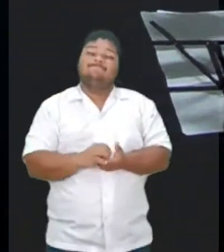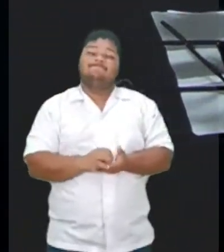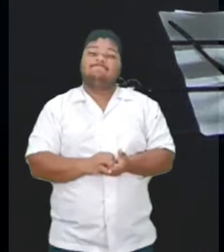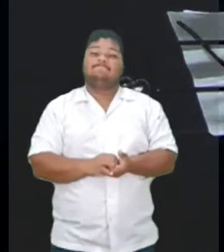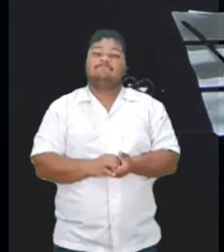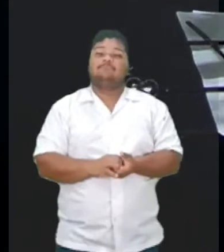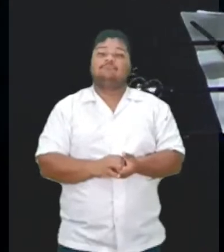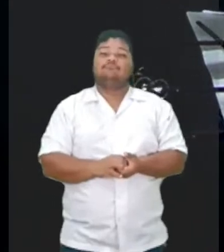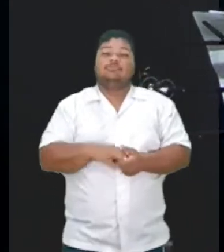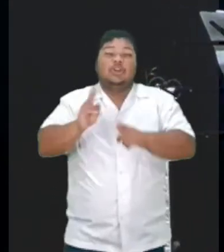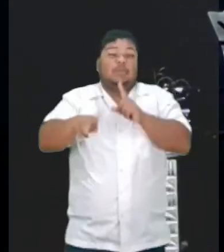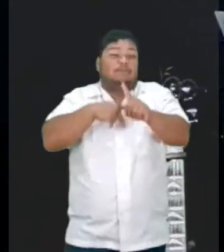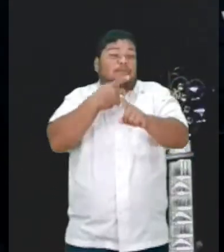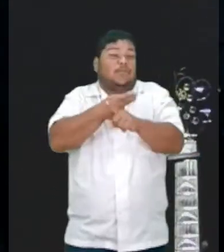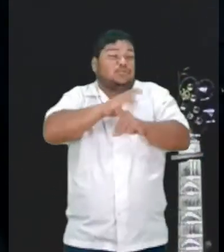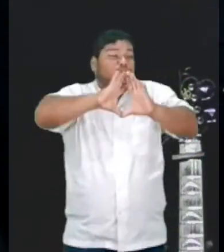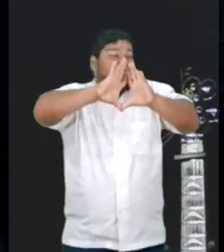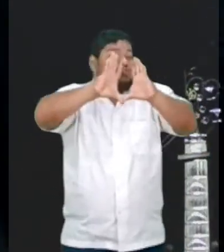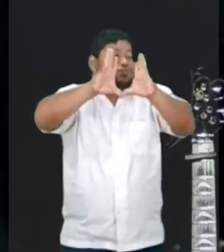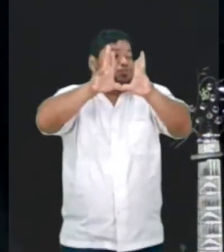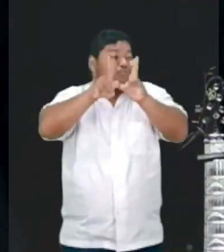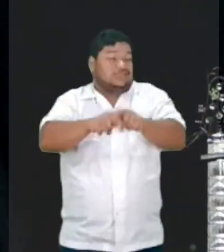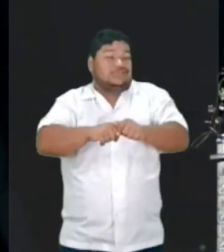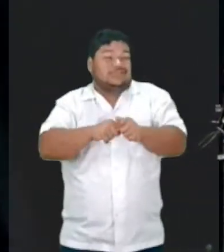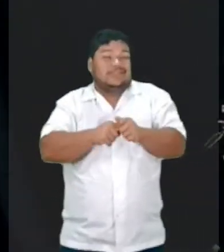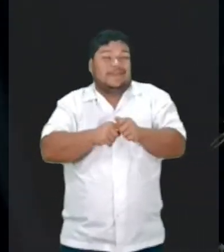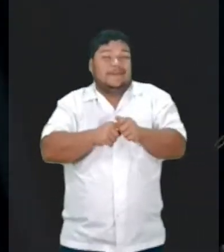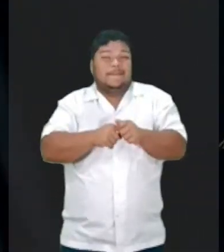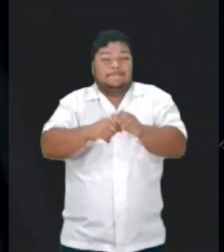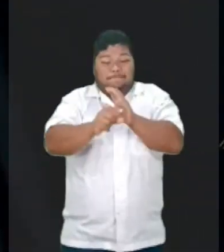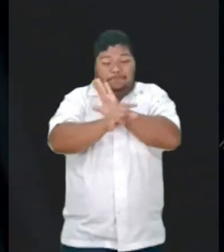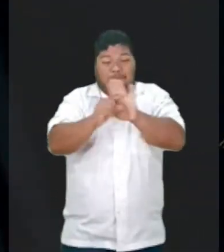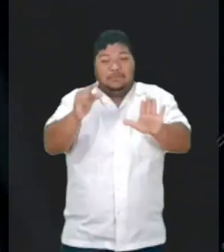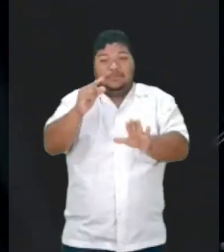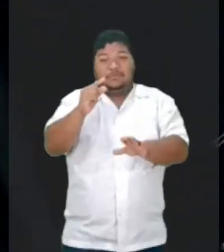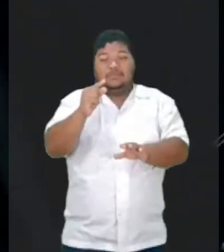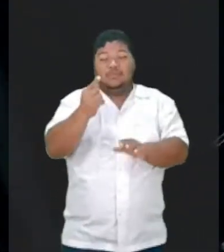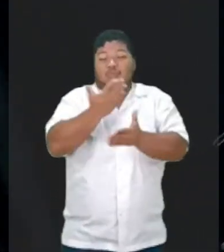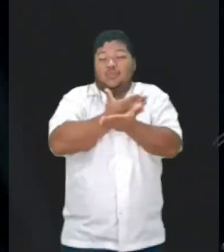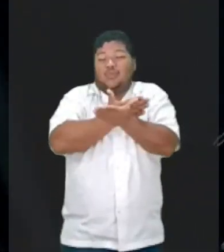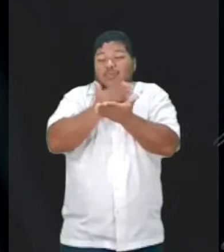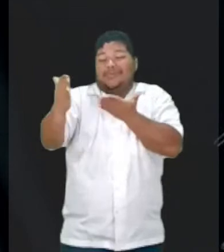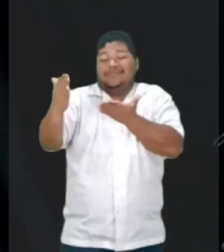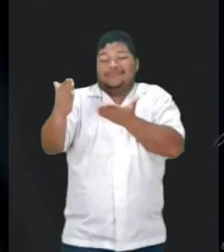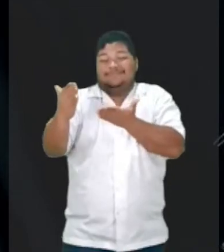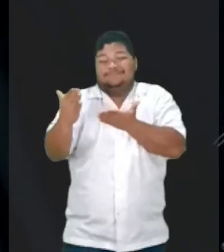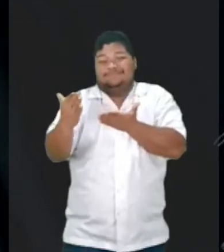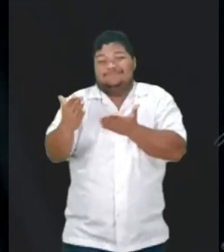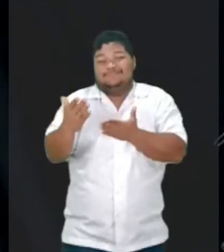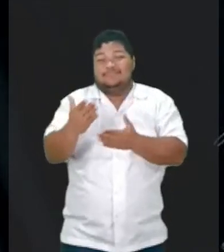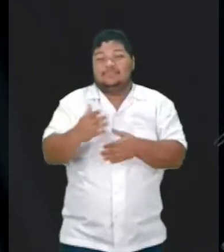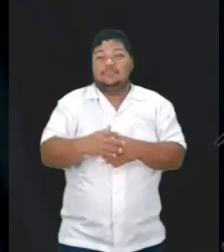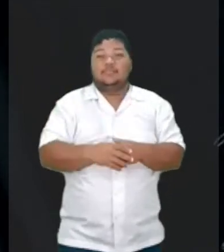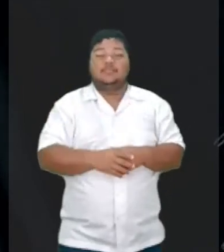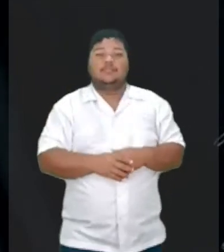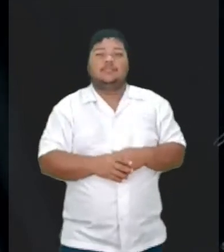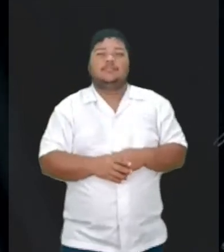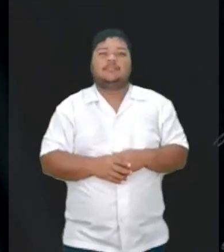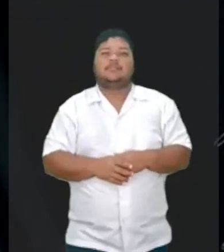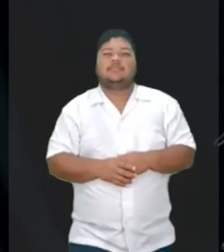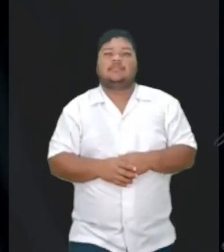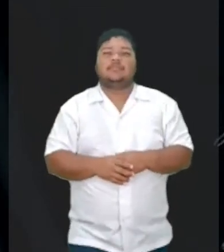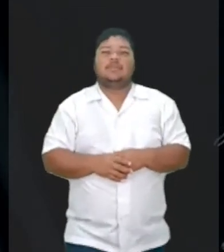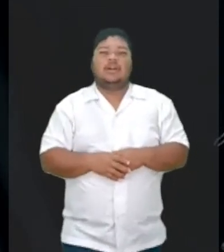Depois de tudo isso, que ele entra naqueles primeiros 2 versos que nós lemos no começo, que diz assim: até